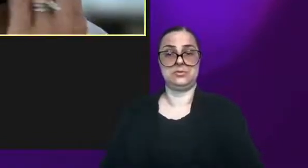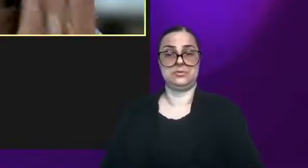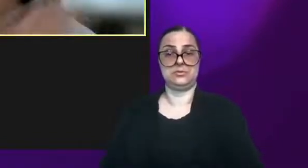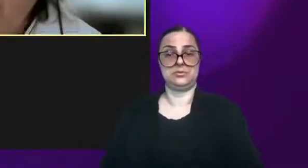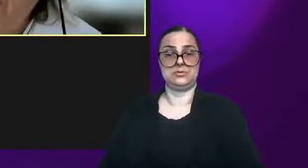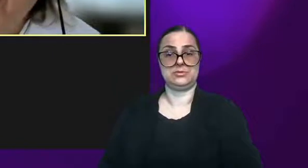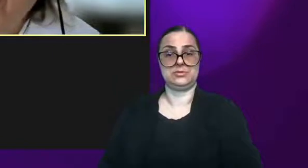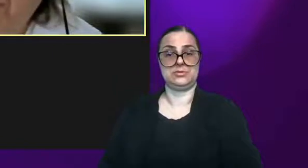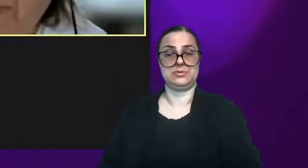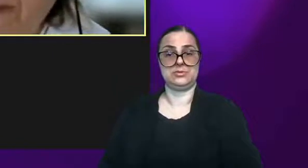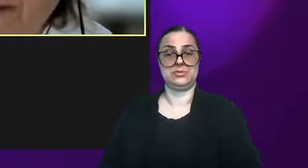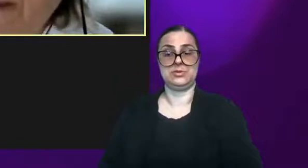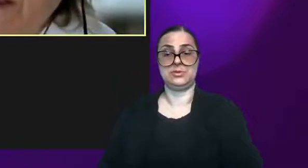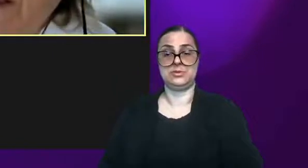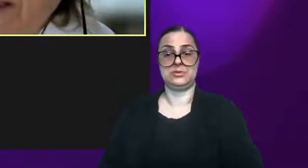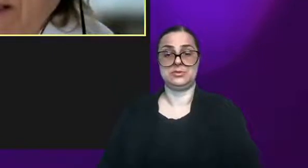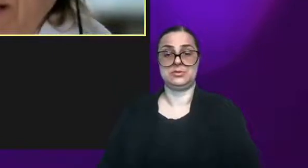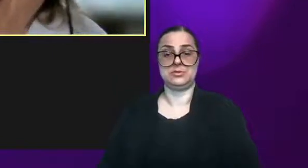Buenos días.